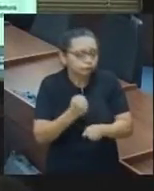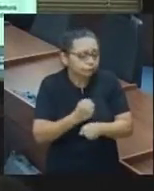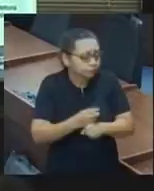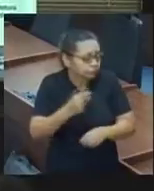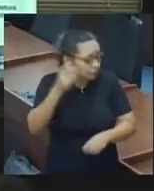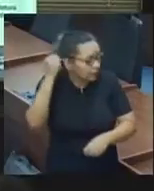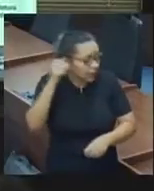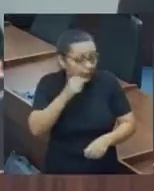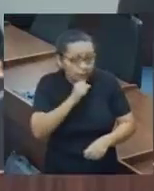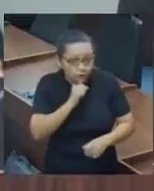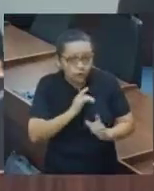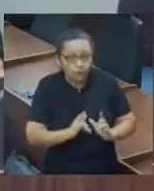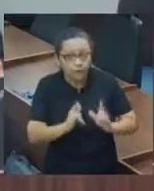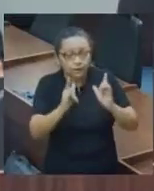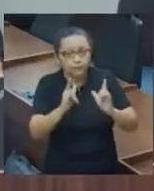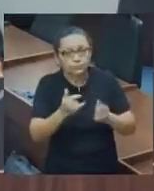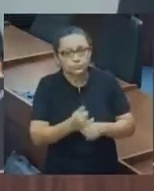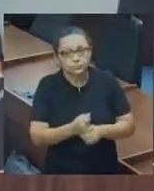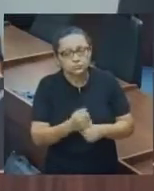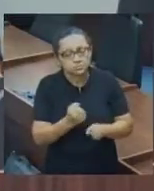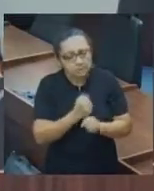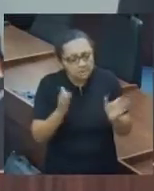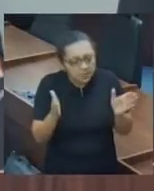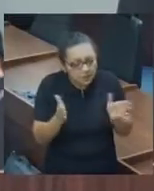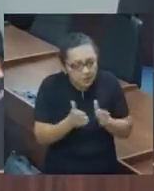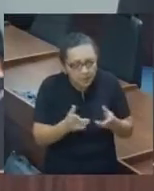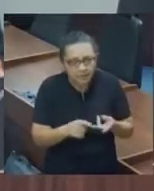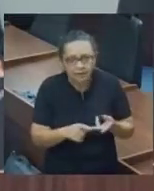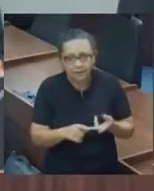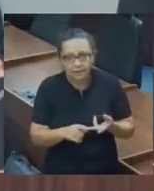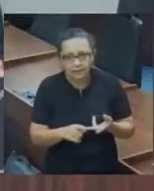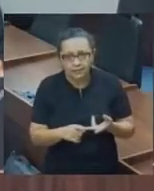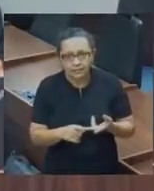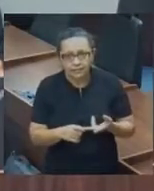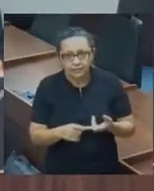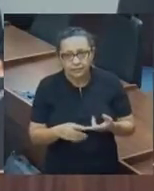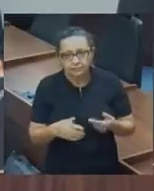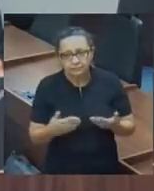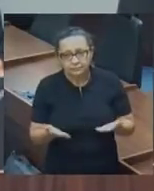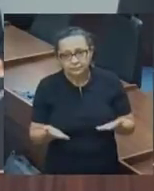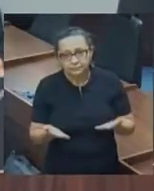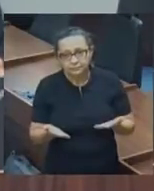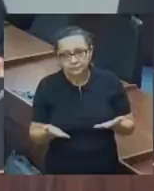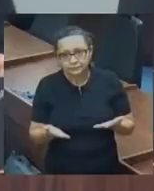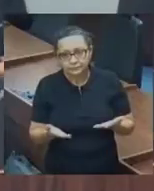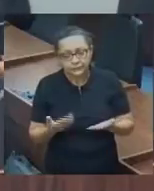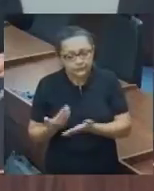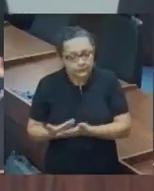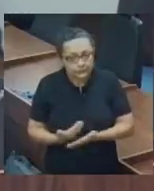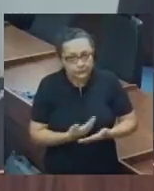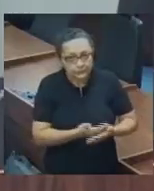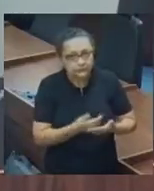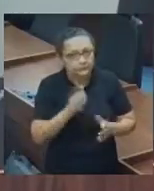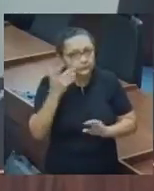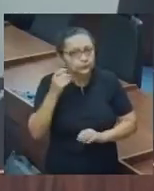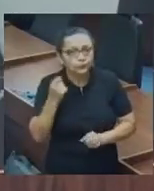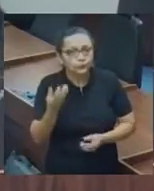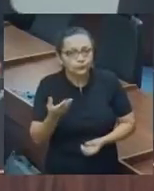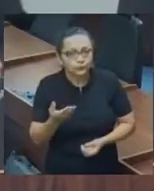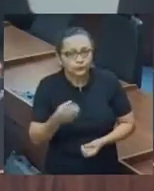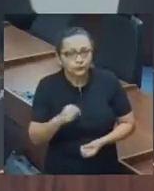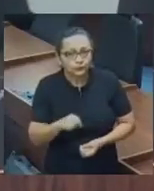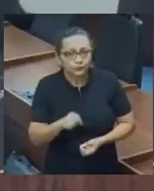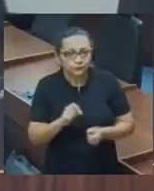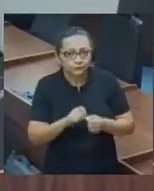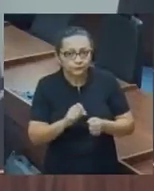antigos construir construções menores é ea a solução que se encontrou foi